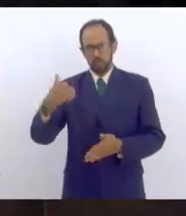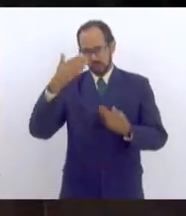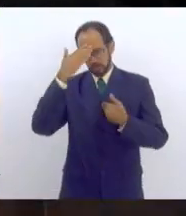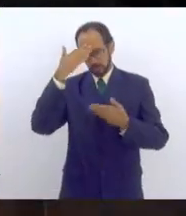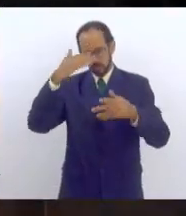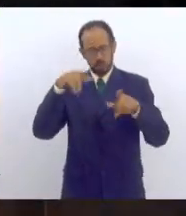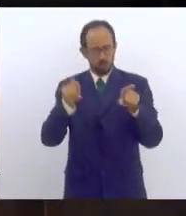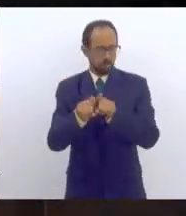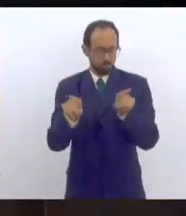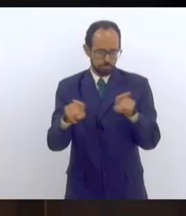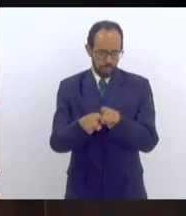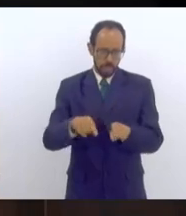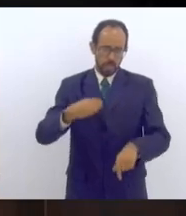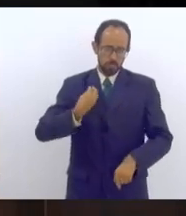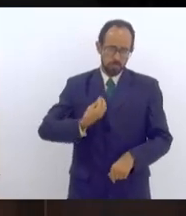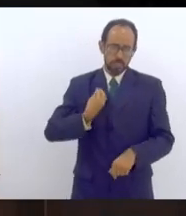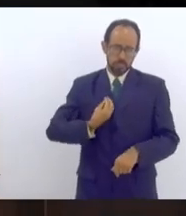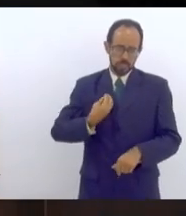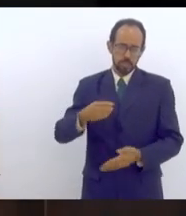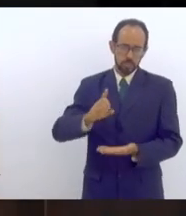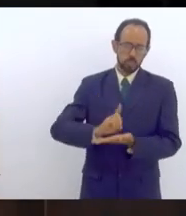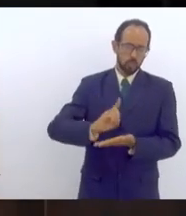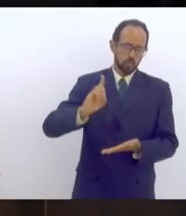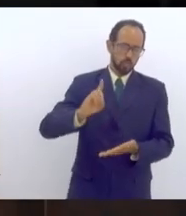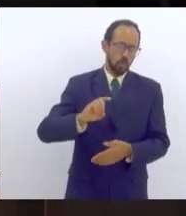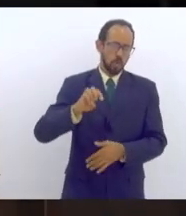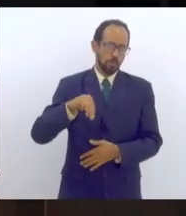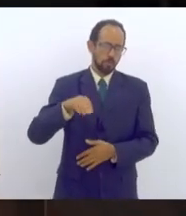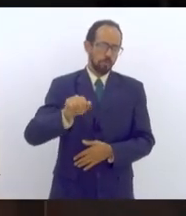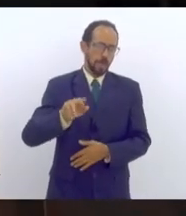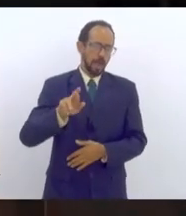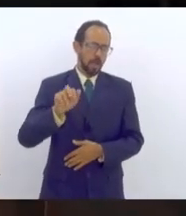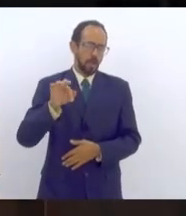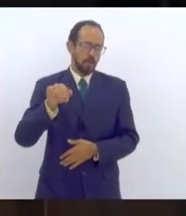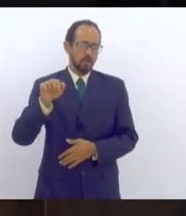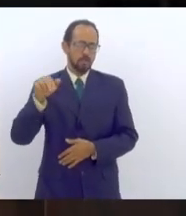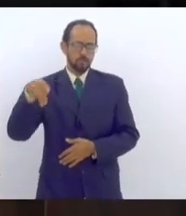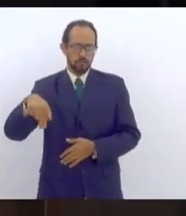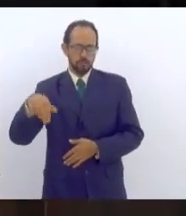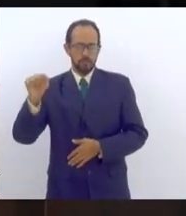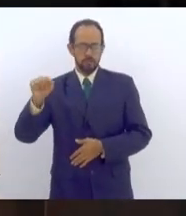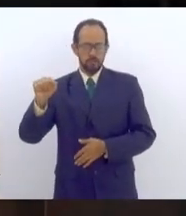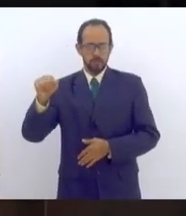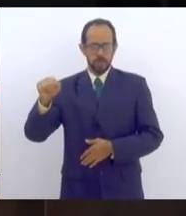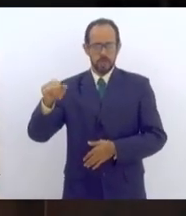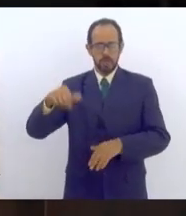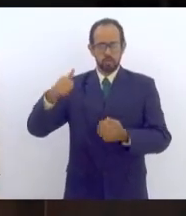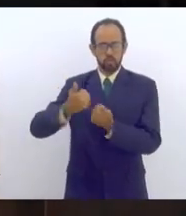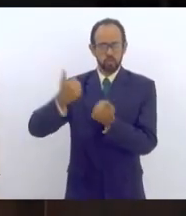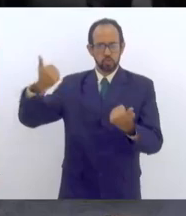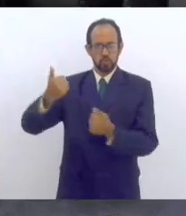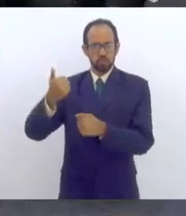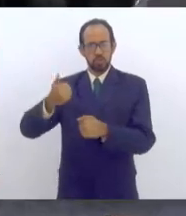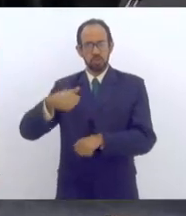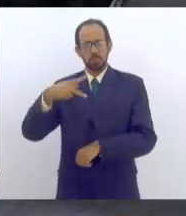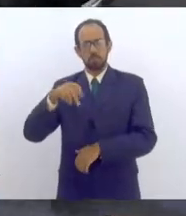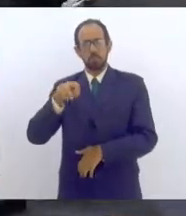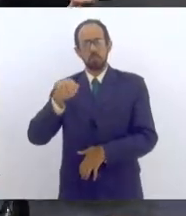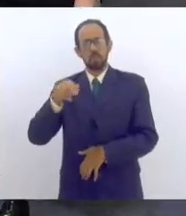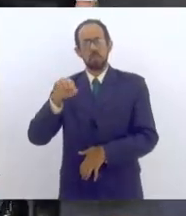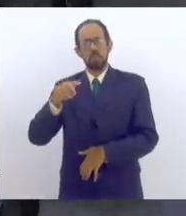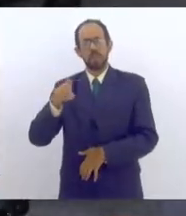Agradecer também a presença do Dr. Marfan Martins Vieira, Subprocurador-Geral de Justiça.